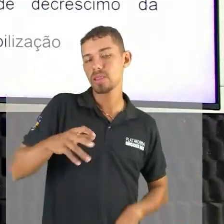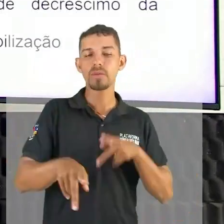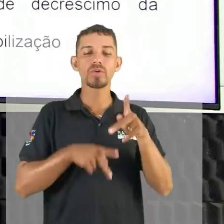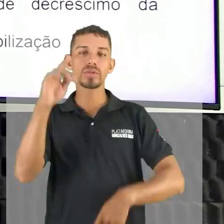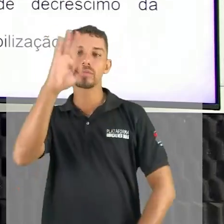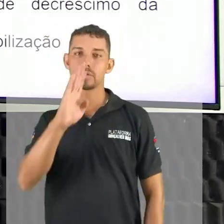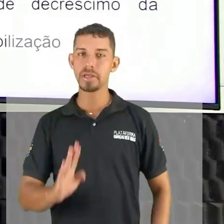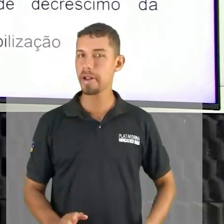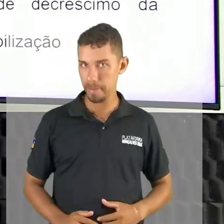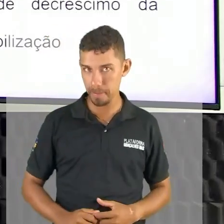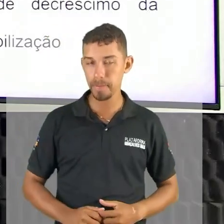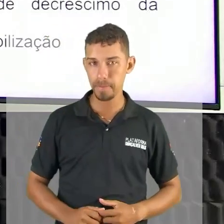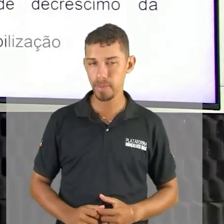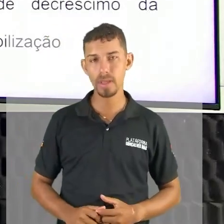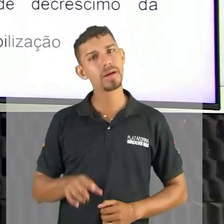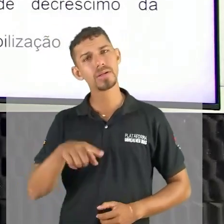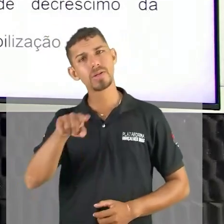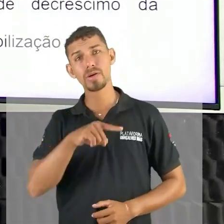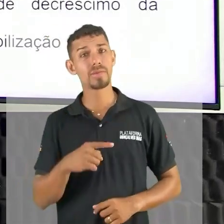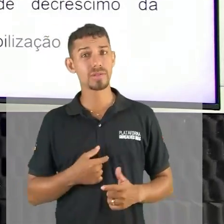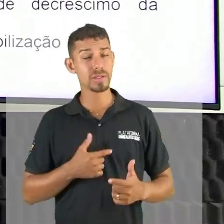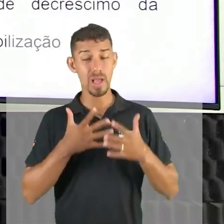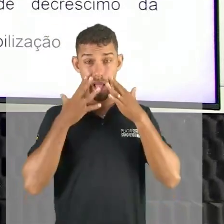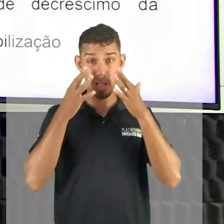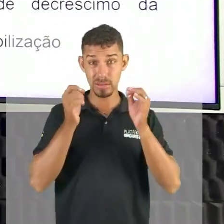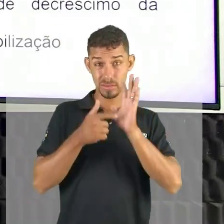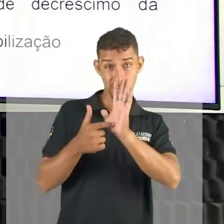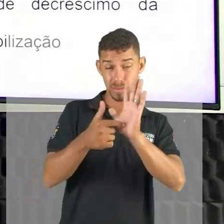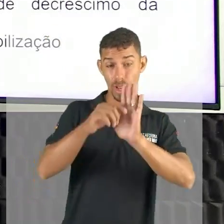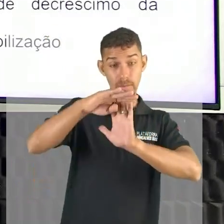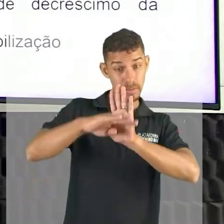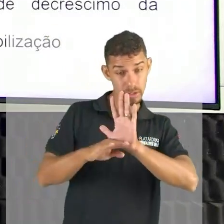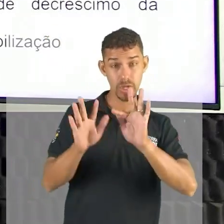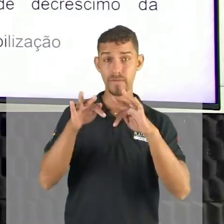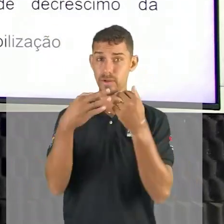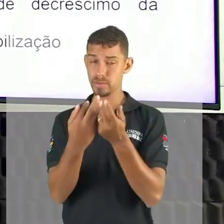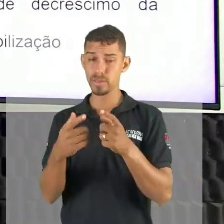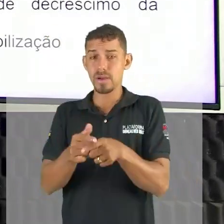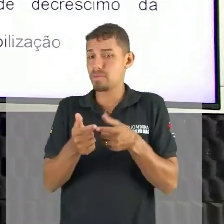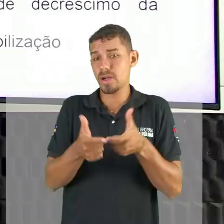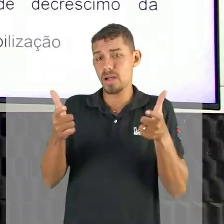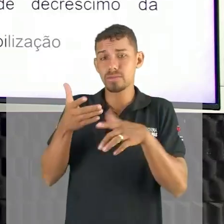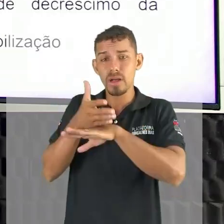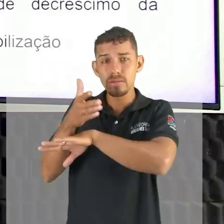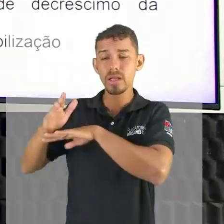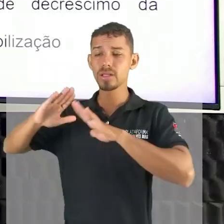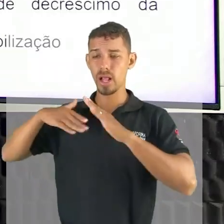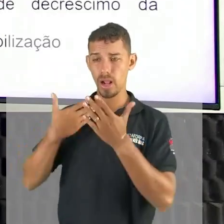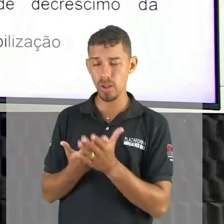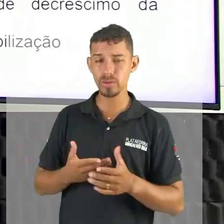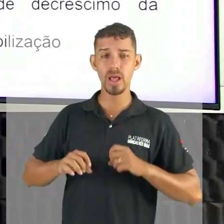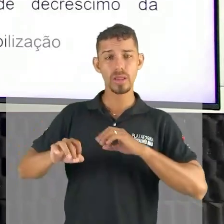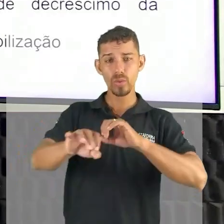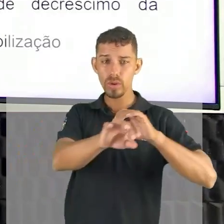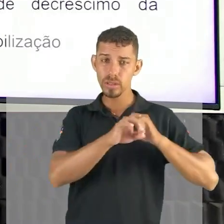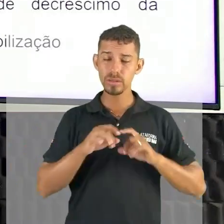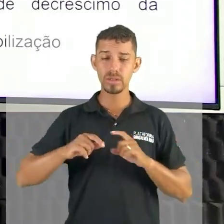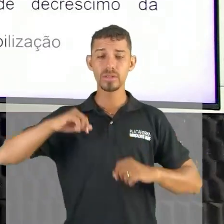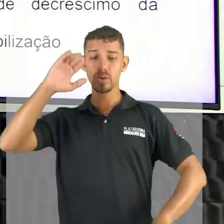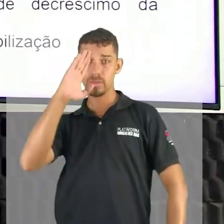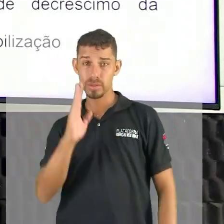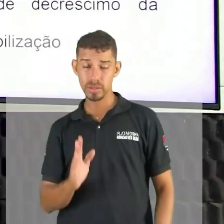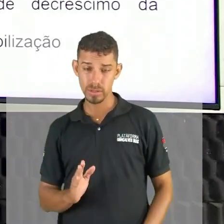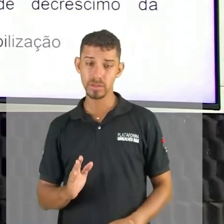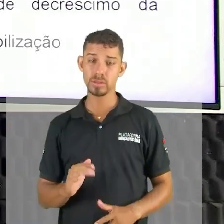população brasileira. E aí tu não pode deixar de destacar planejamento familiar, maior acesso à escolarização, à educação mesmo no